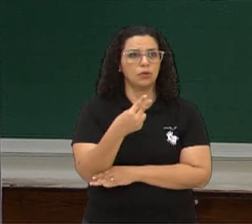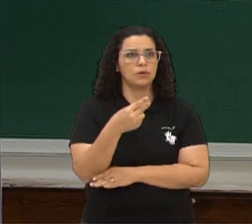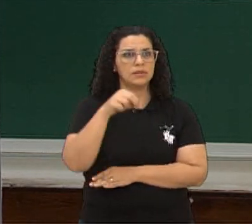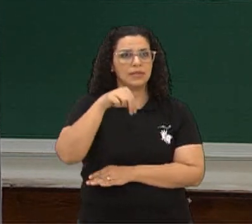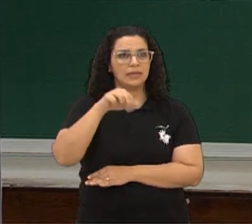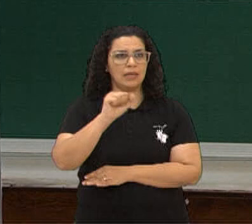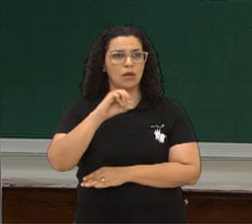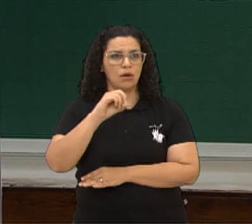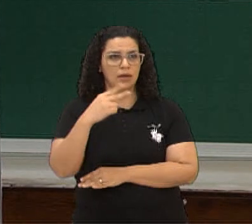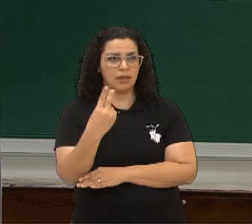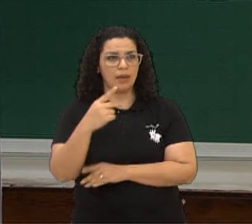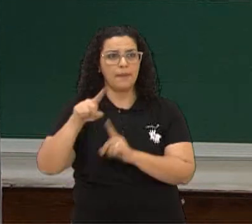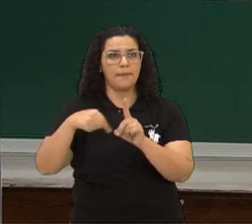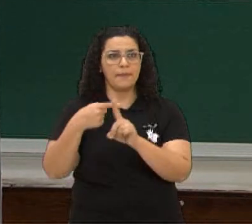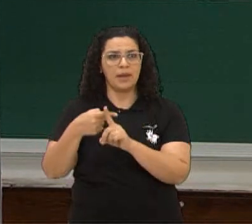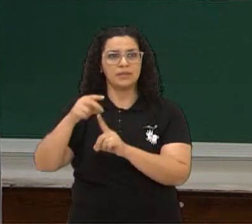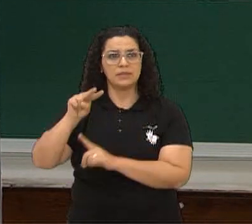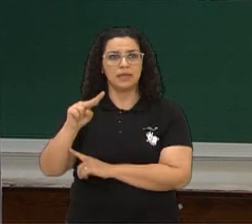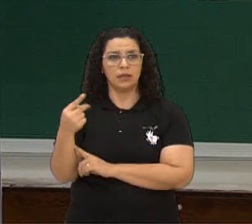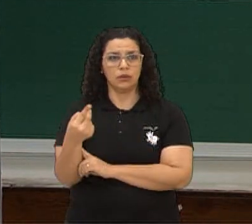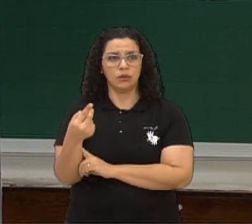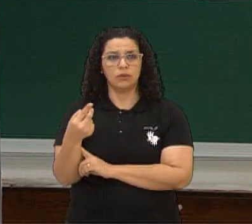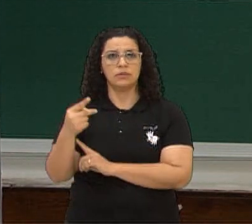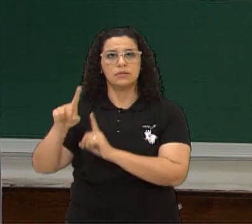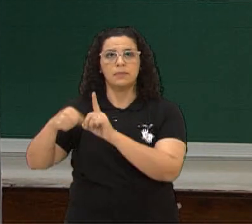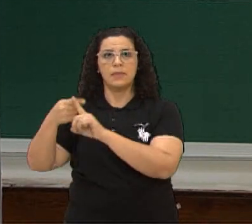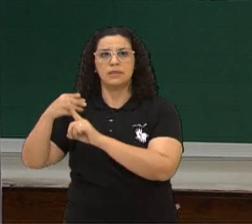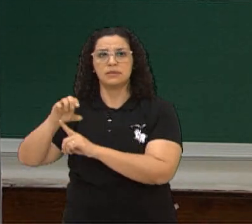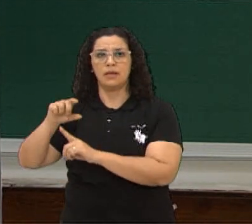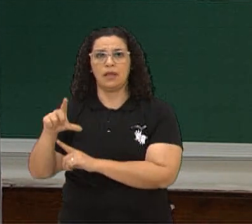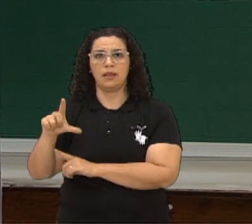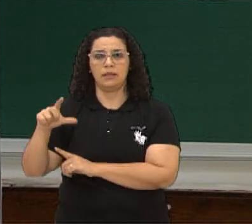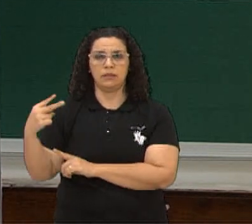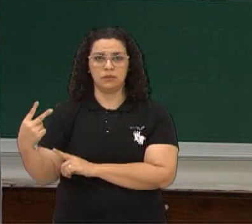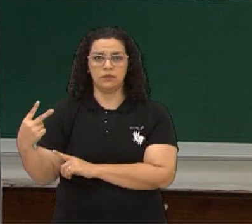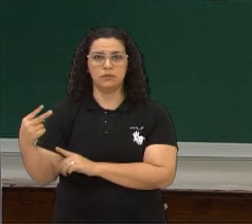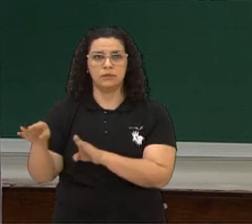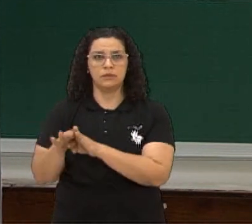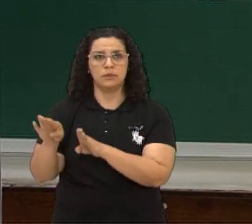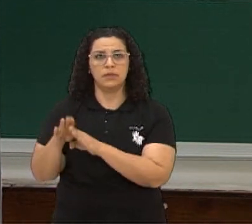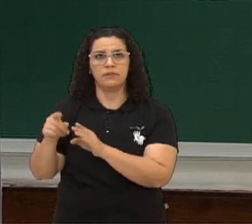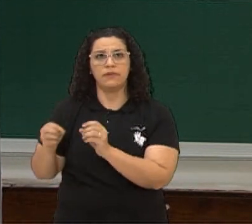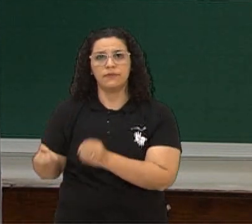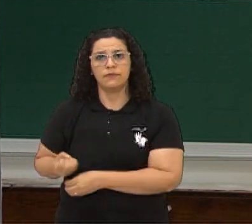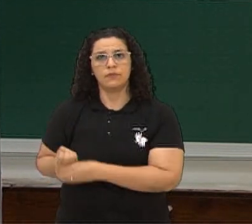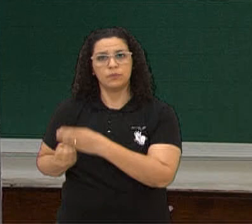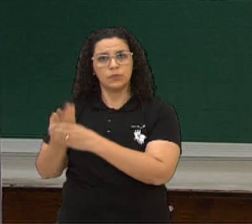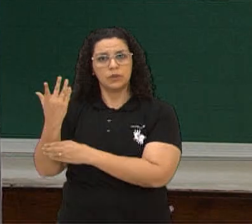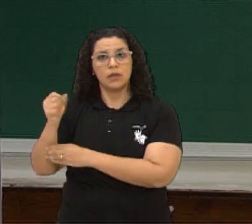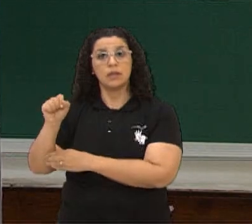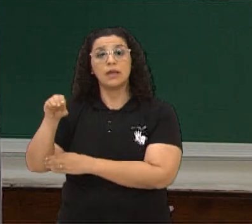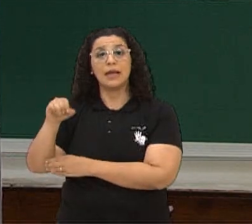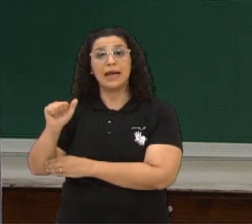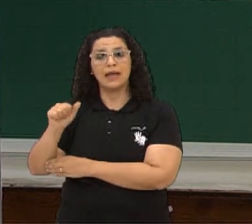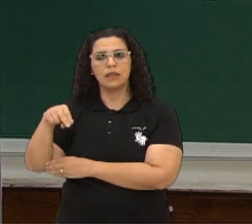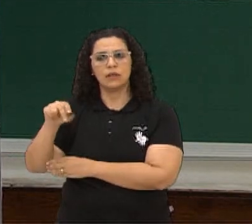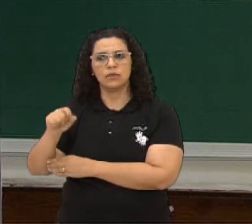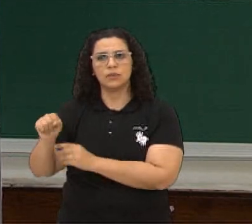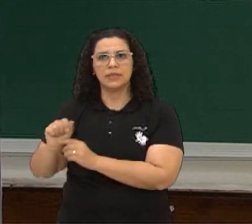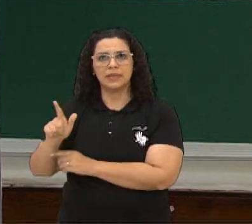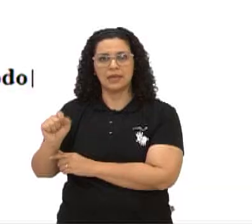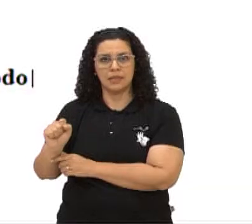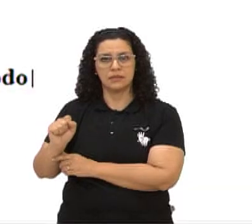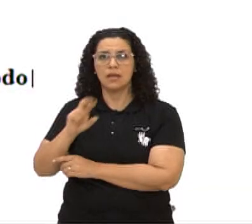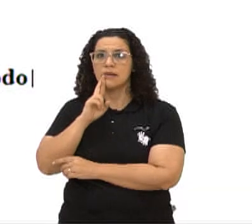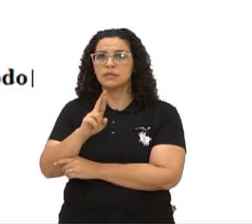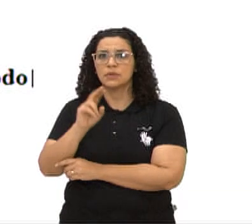ter NaOH, no cátodo a gente tem o H2 e o Cl2 vai se produzir lá no anodo. Então, a resposta